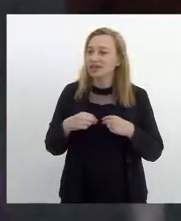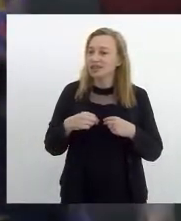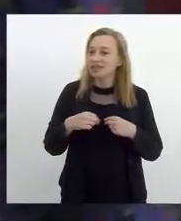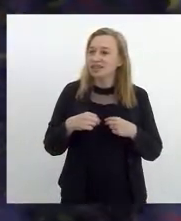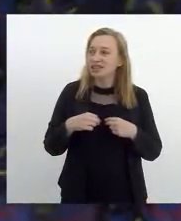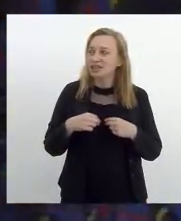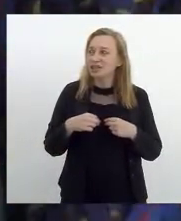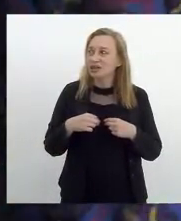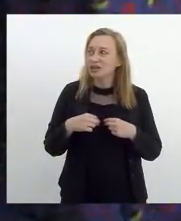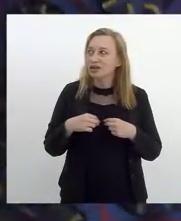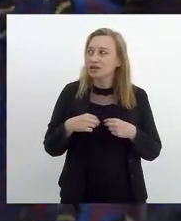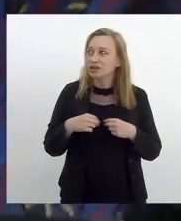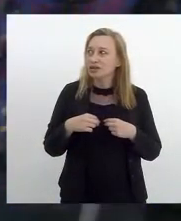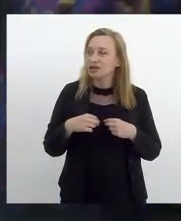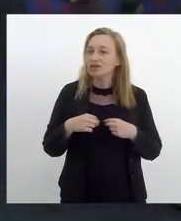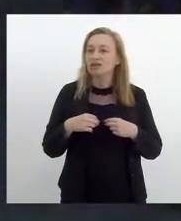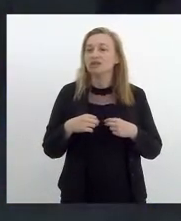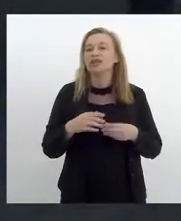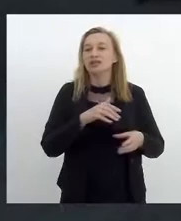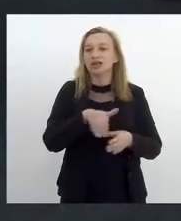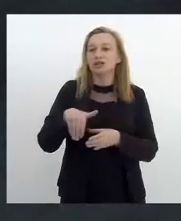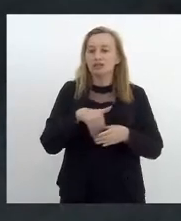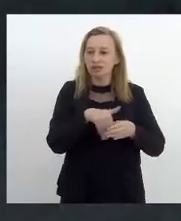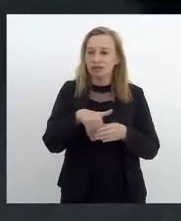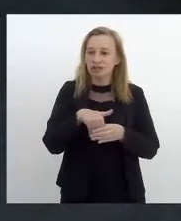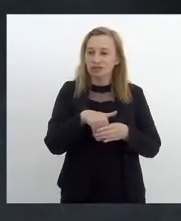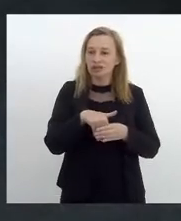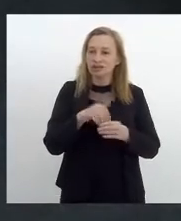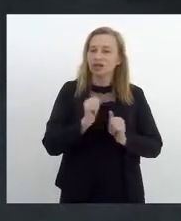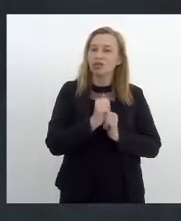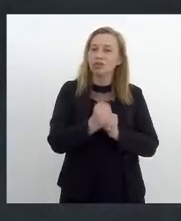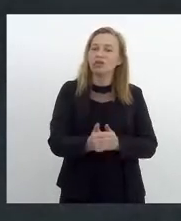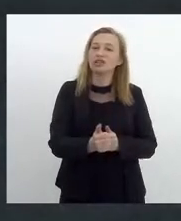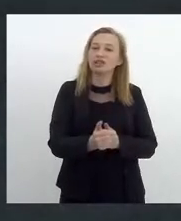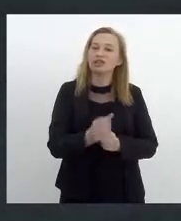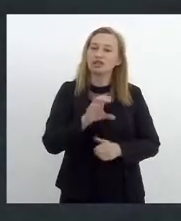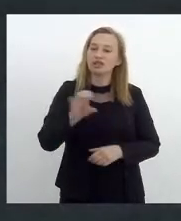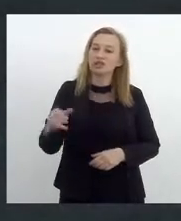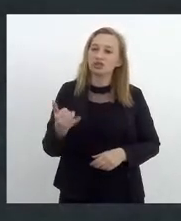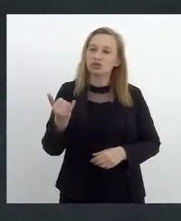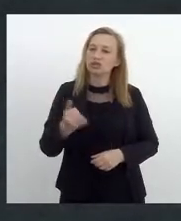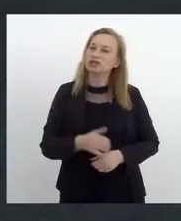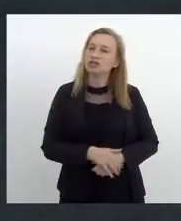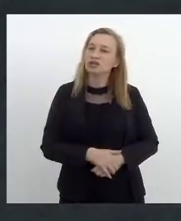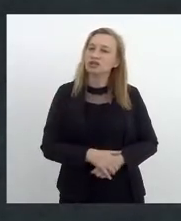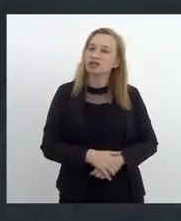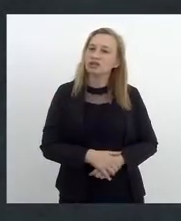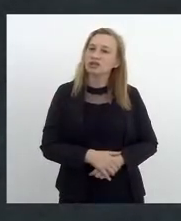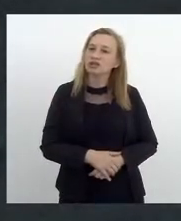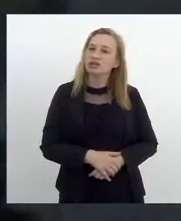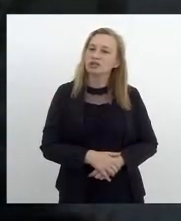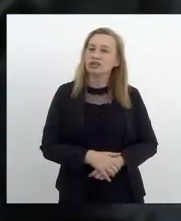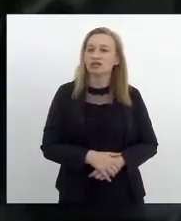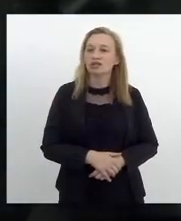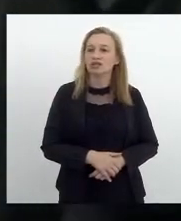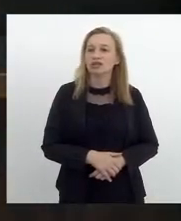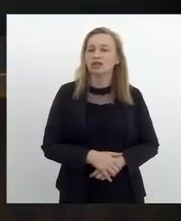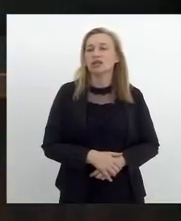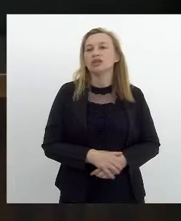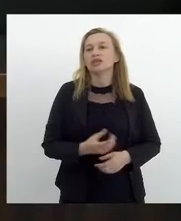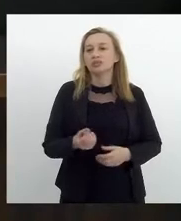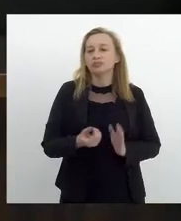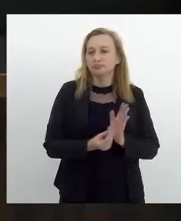sendo meritório, estou votando favorável, acompanhando o parecer da CCJ. Pela Comissão de